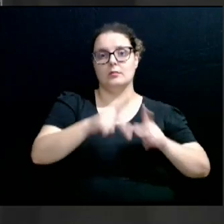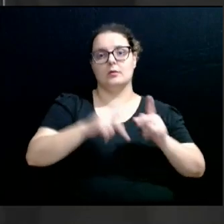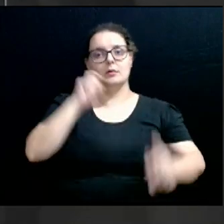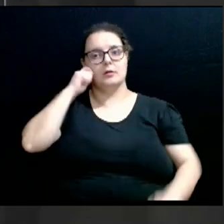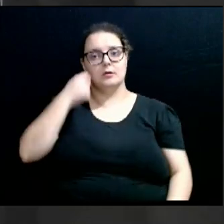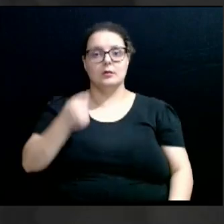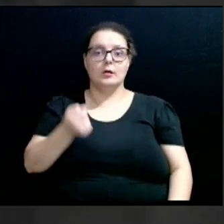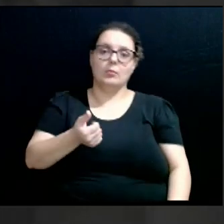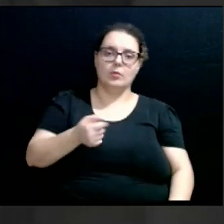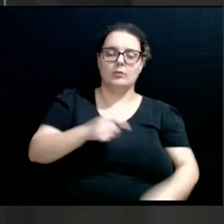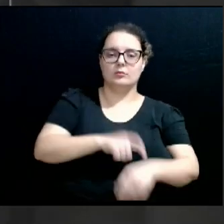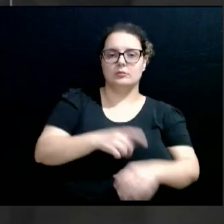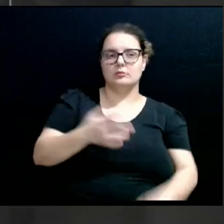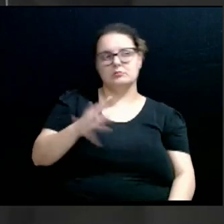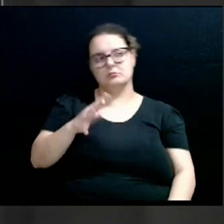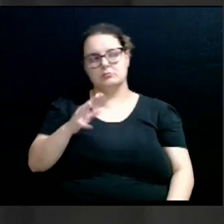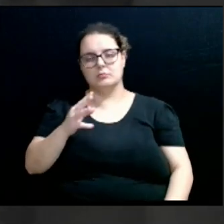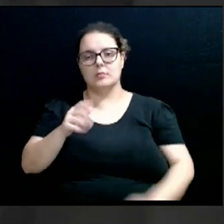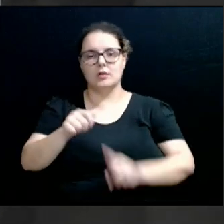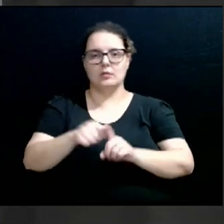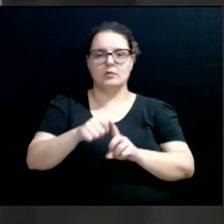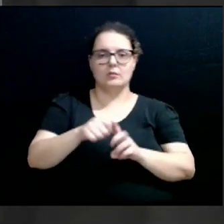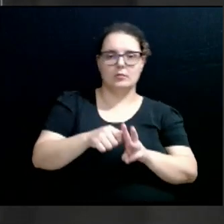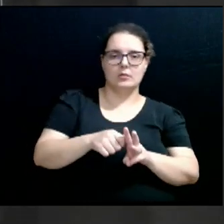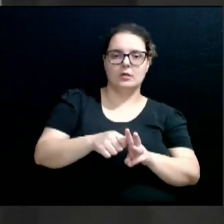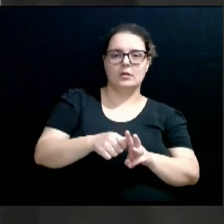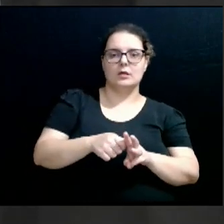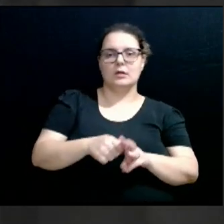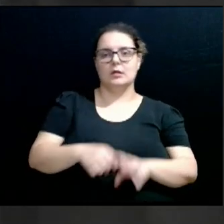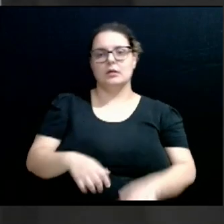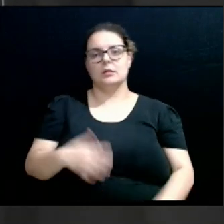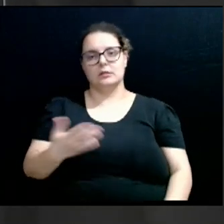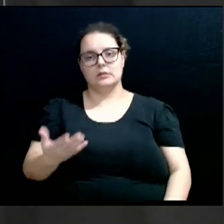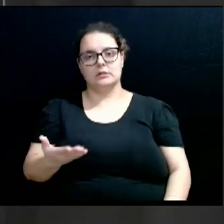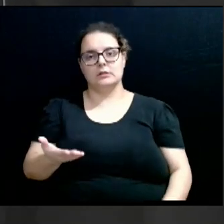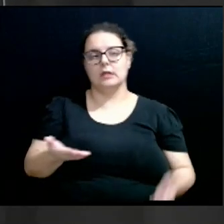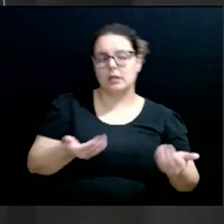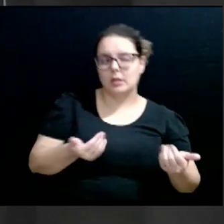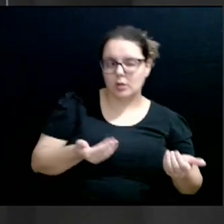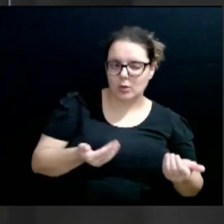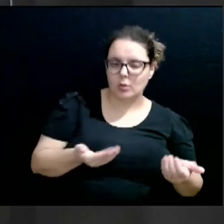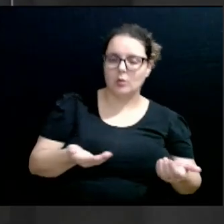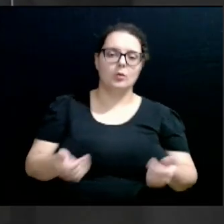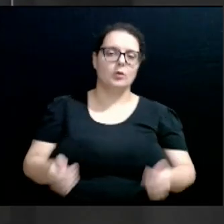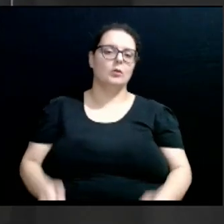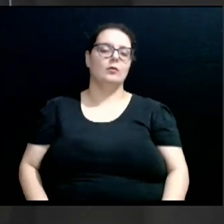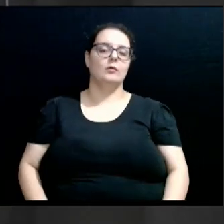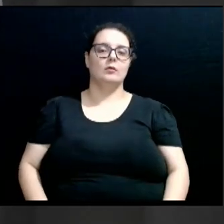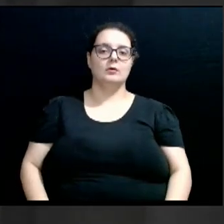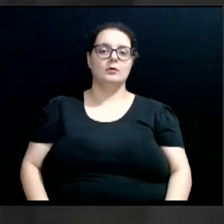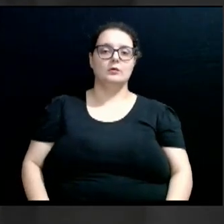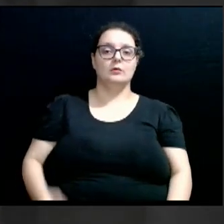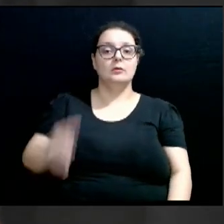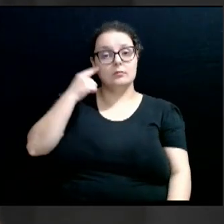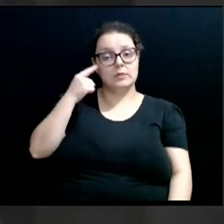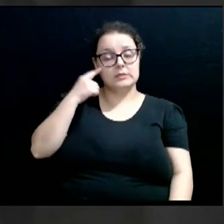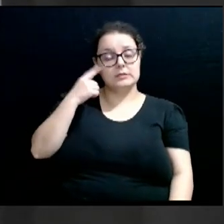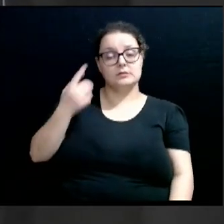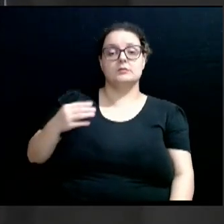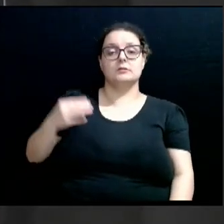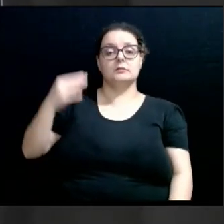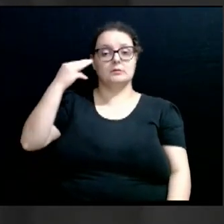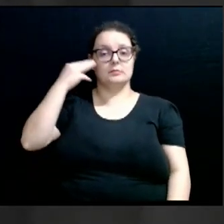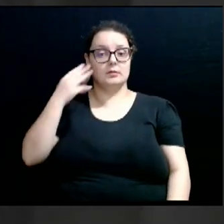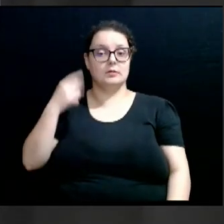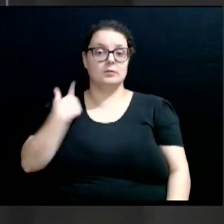uns 3 meses, se tiver 3 meses, né? Então tá caminhando. Pensando nas memórias, nós nos deparamos que a gente não tem